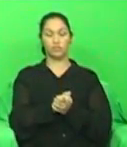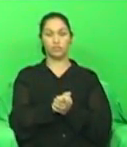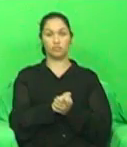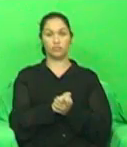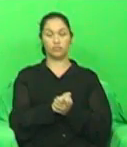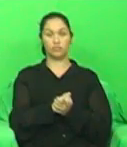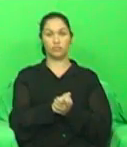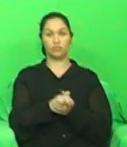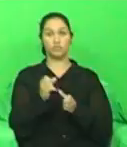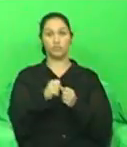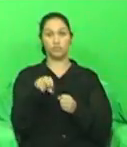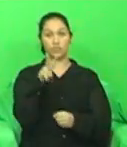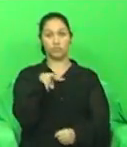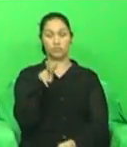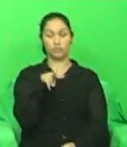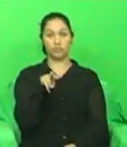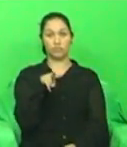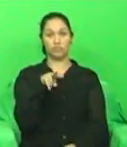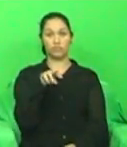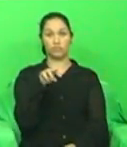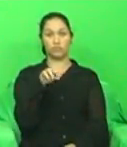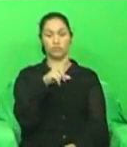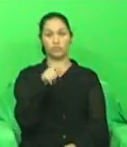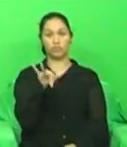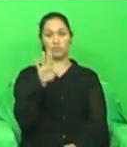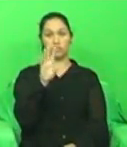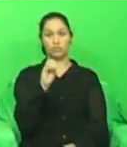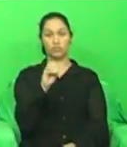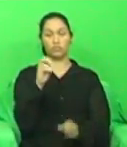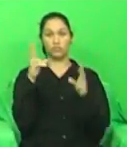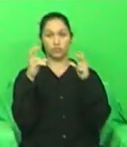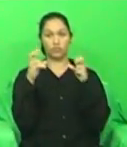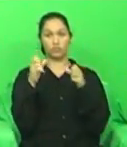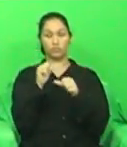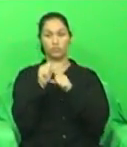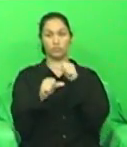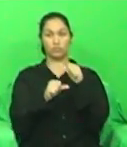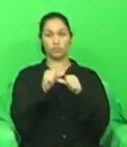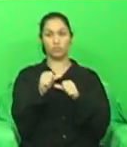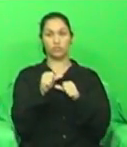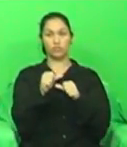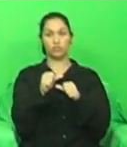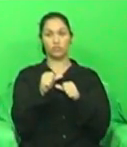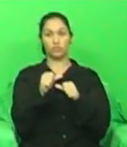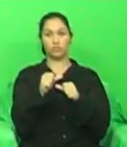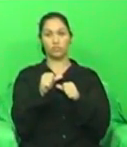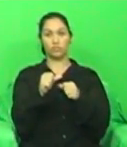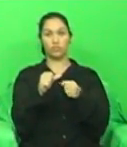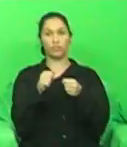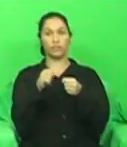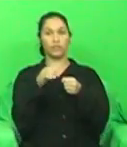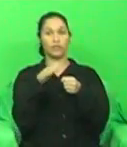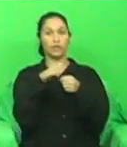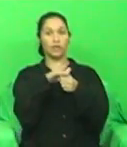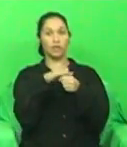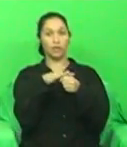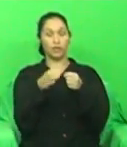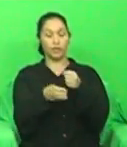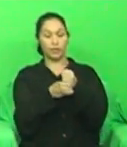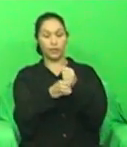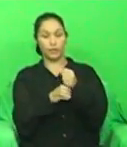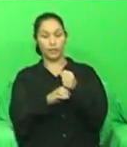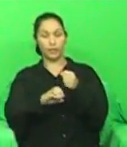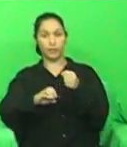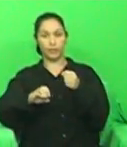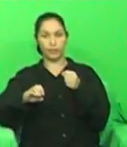2018 autoria vereador saru casagrande assunto substituição dos drenos por poder maior bitola